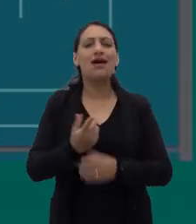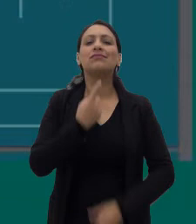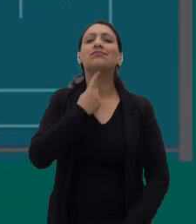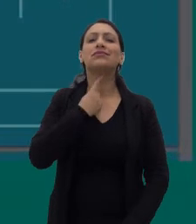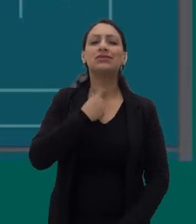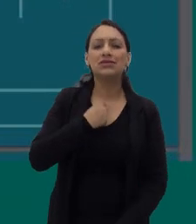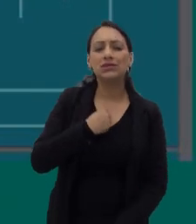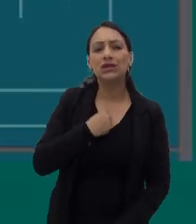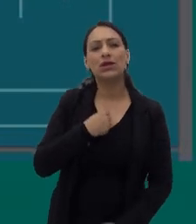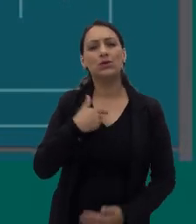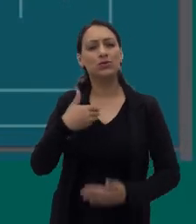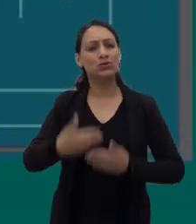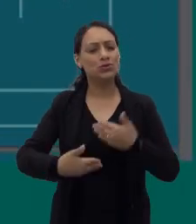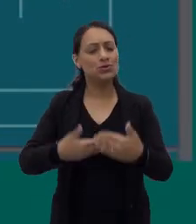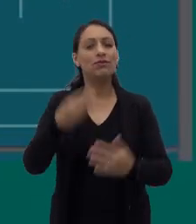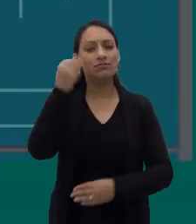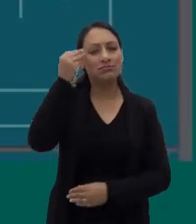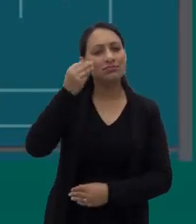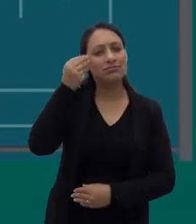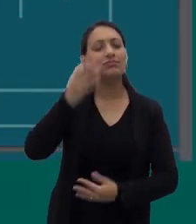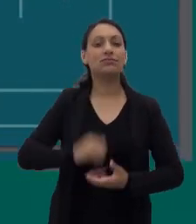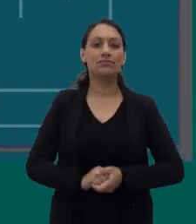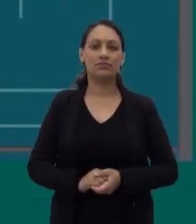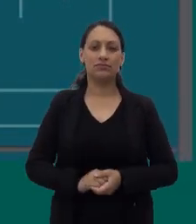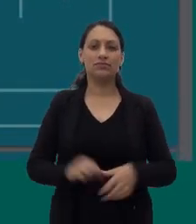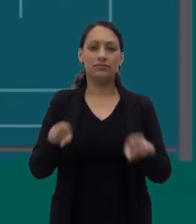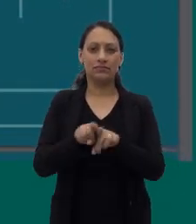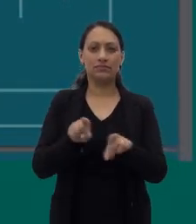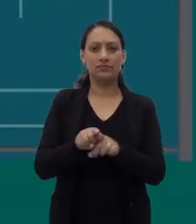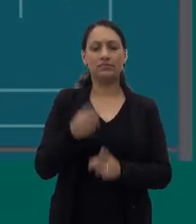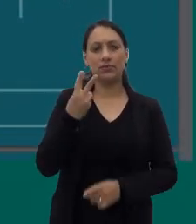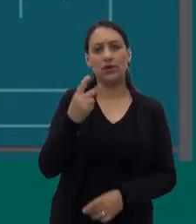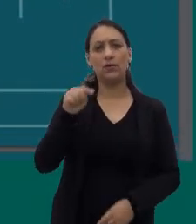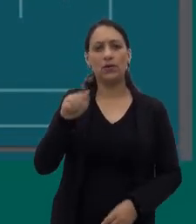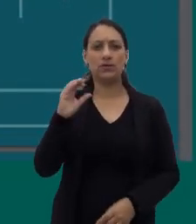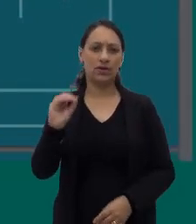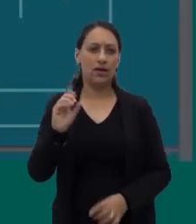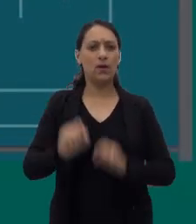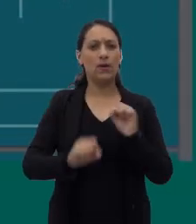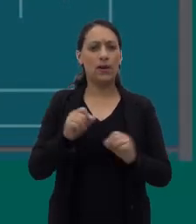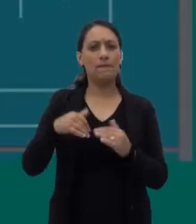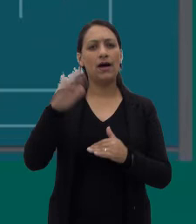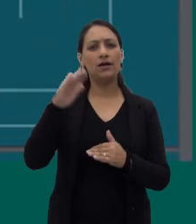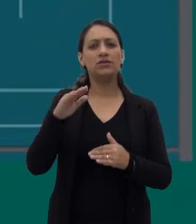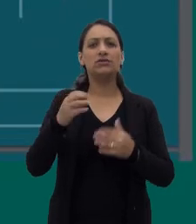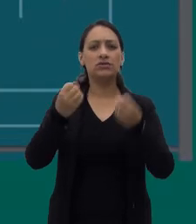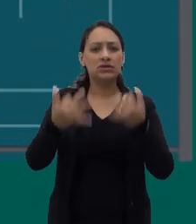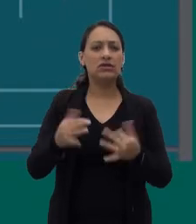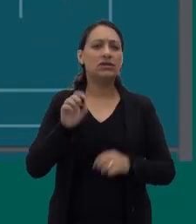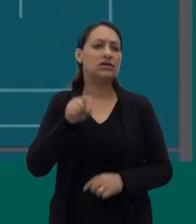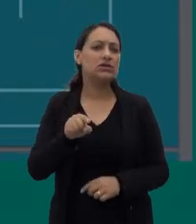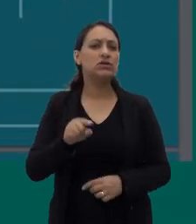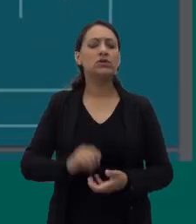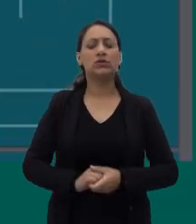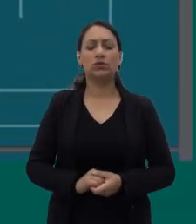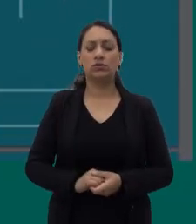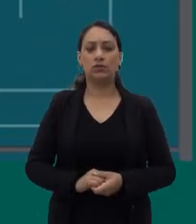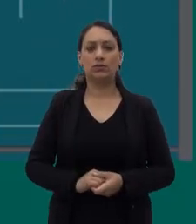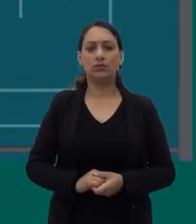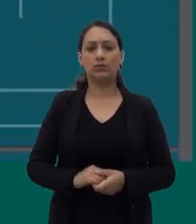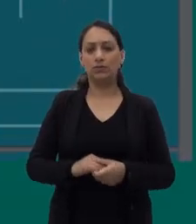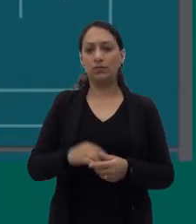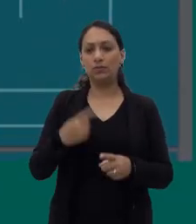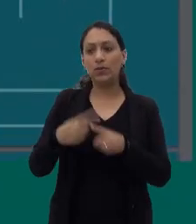né? E talvez o 2.0 do Arts é o que mais representa isso, né? Porque será que o externo